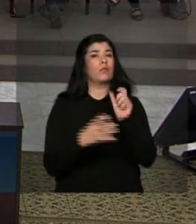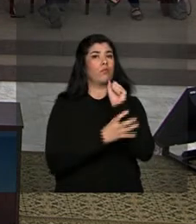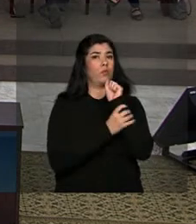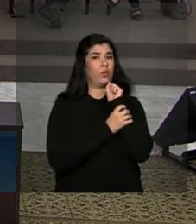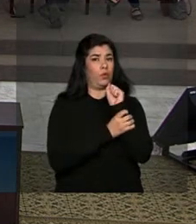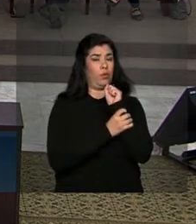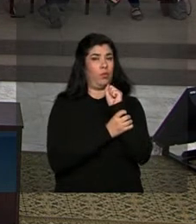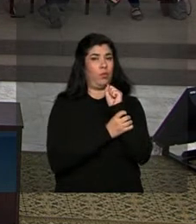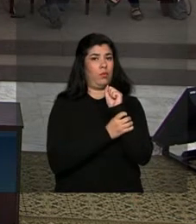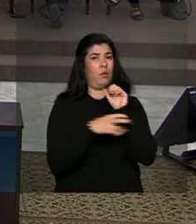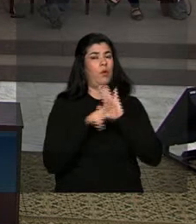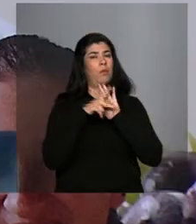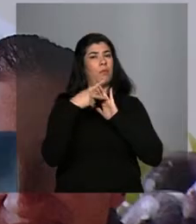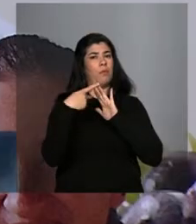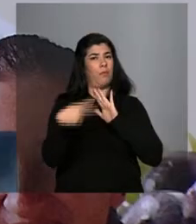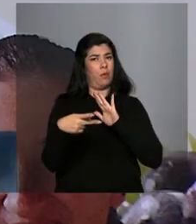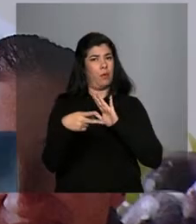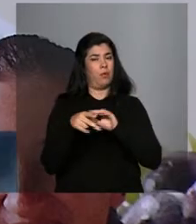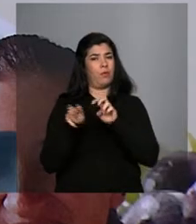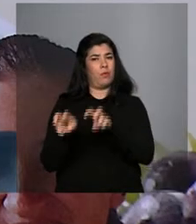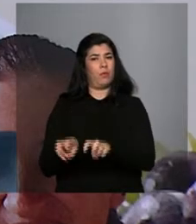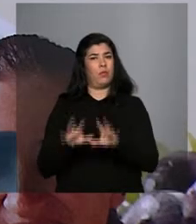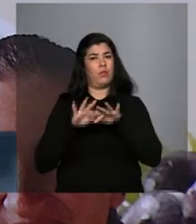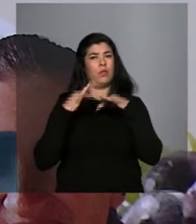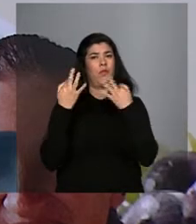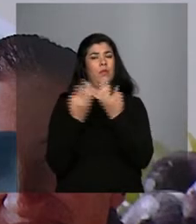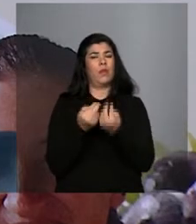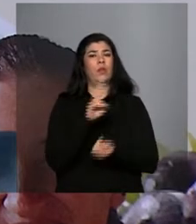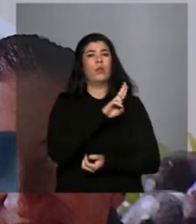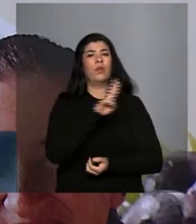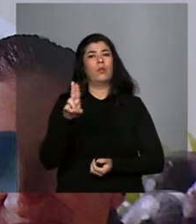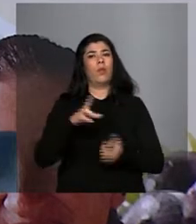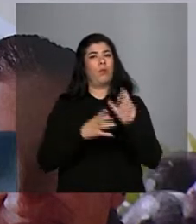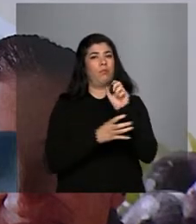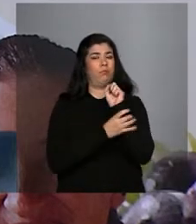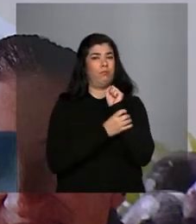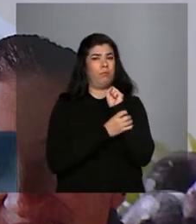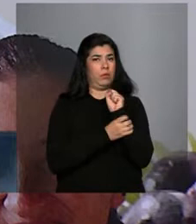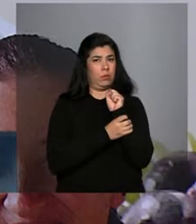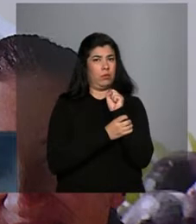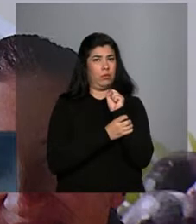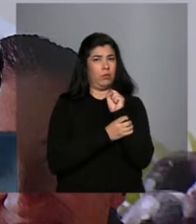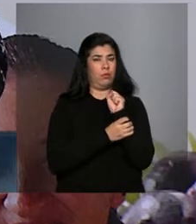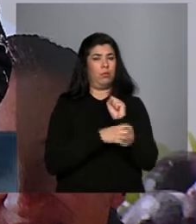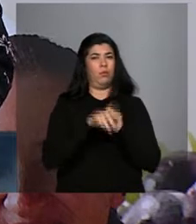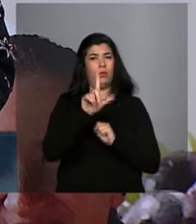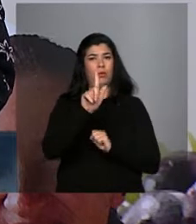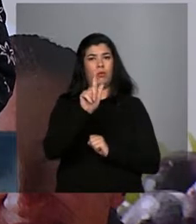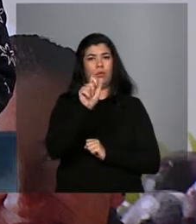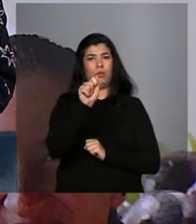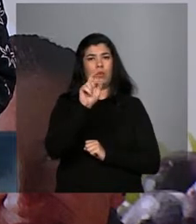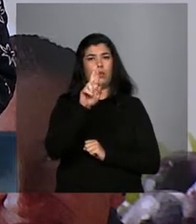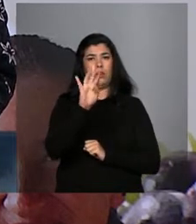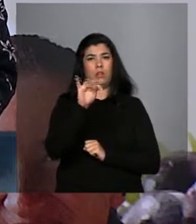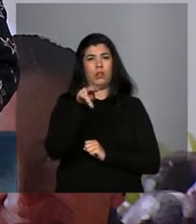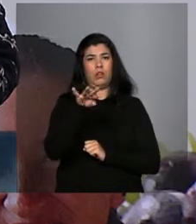da agricultura familiar, que é o seguro garantia safra, terá recursos agora para